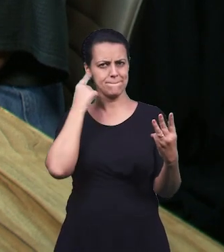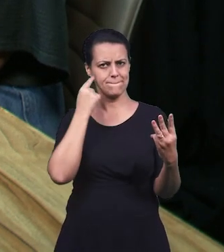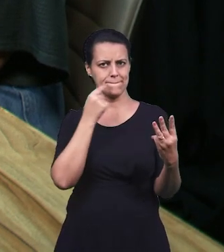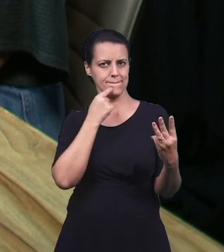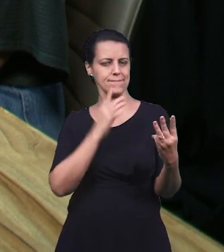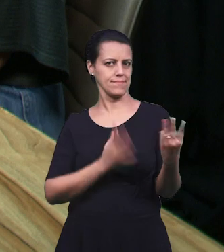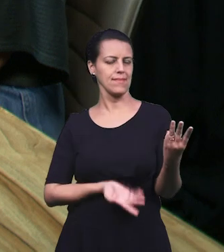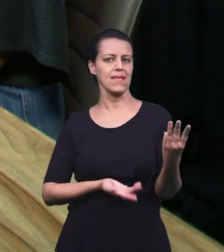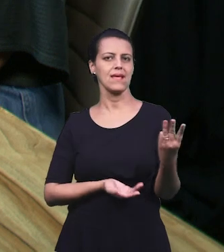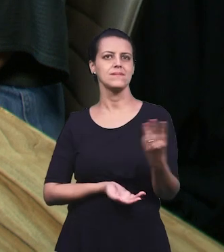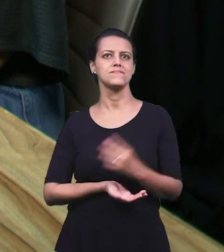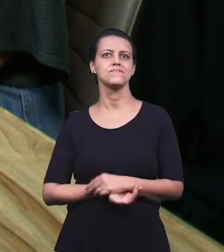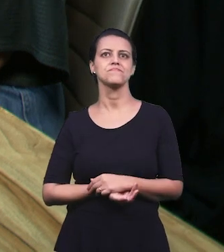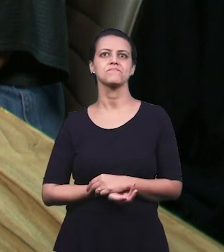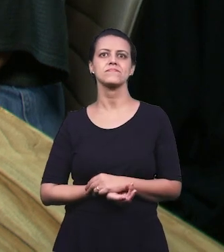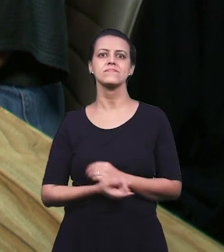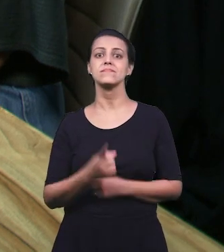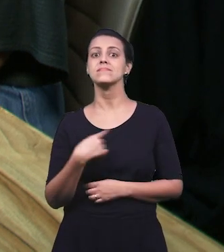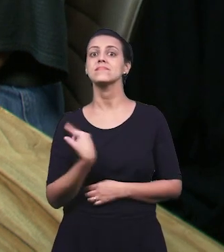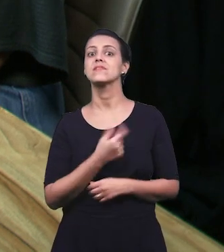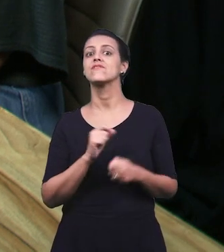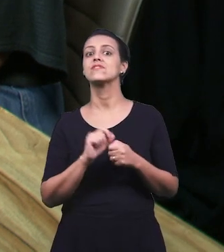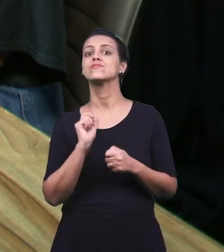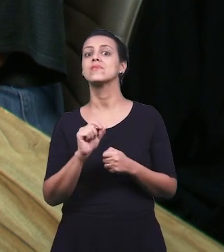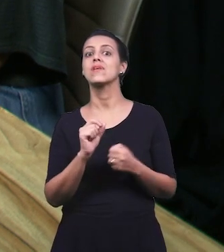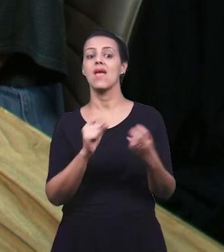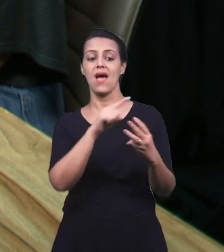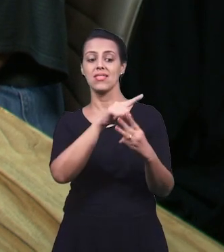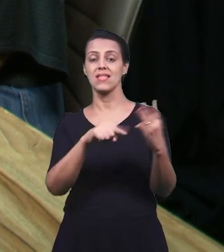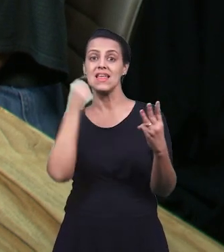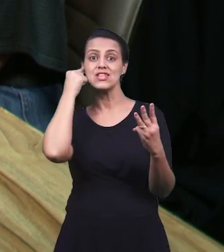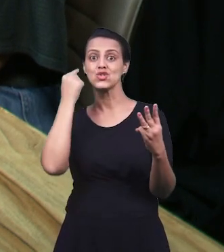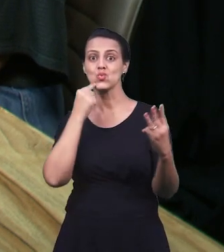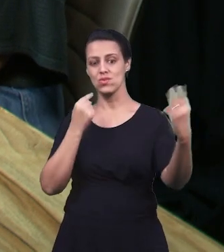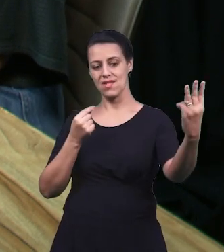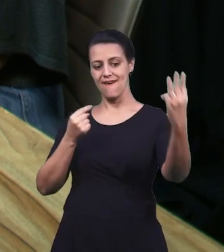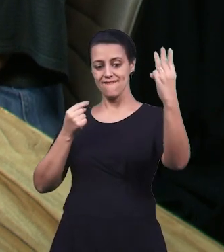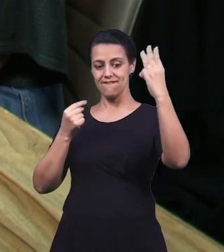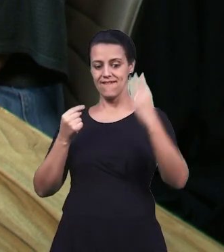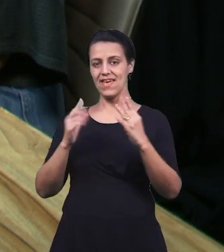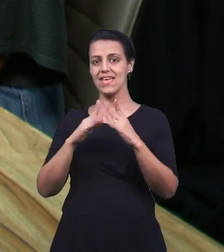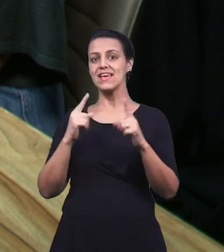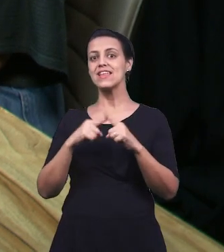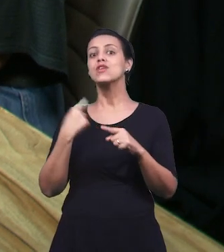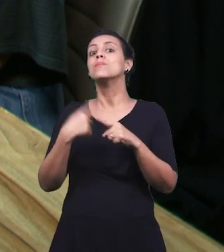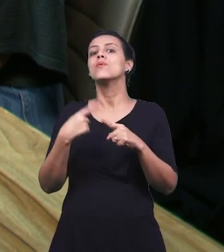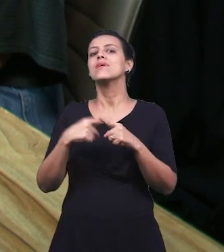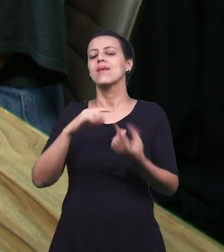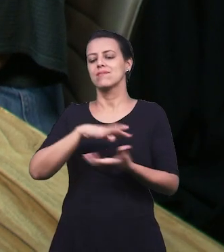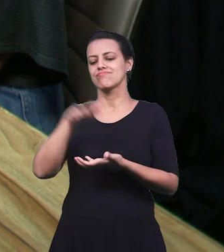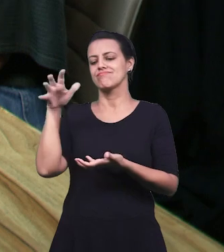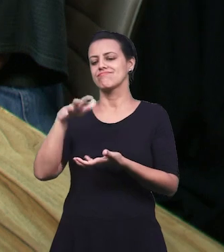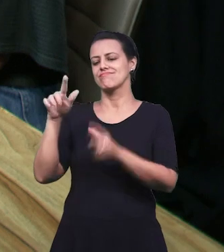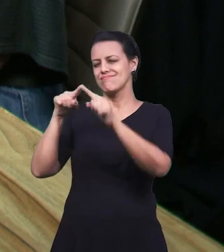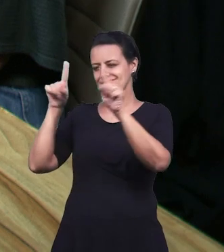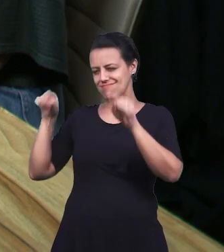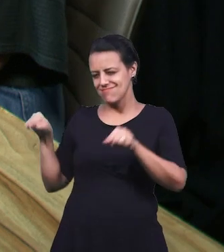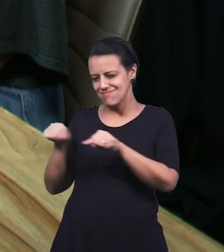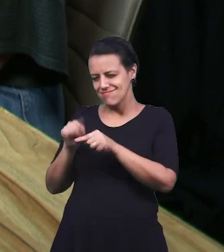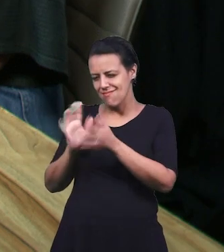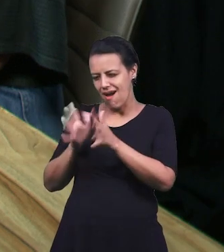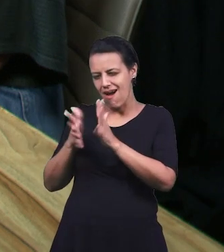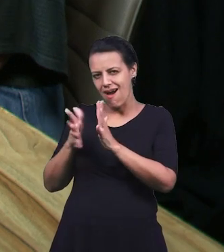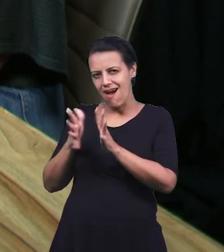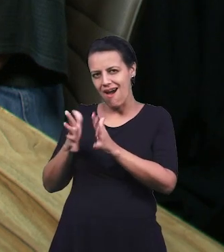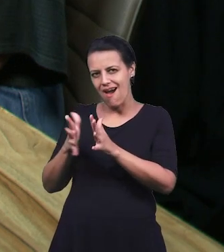do satélite, porque elas entraram na igreja, porque viram o satélite, viram que tinha uma janelinha, uma interpretação, elas conseguiram entender